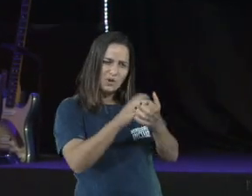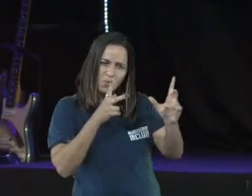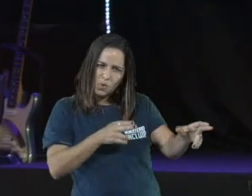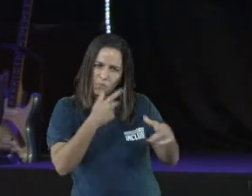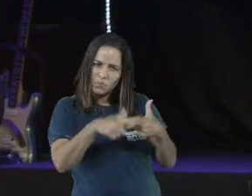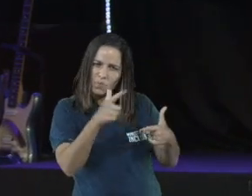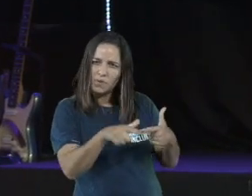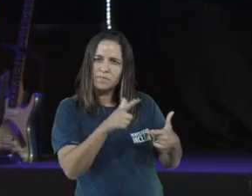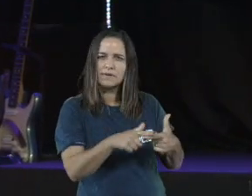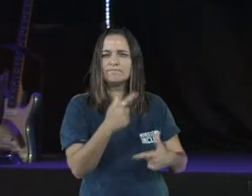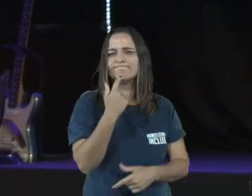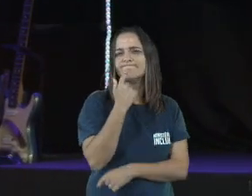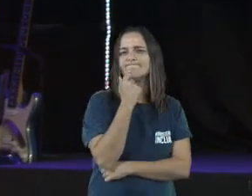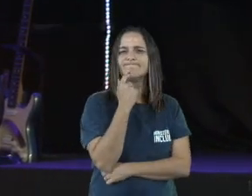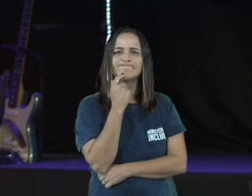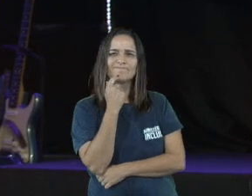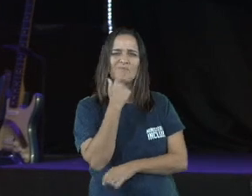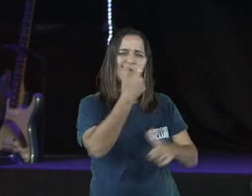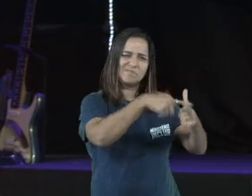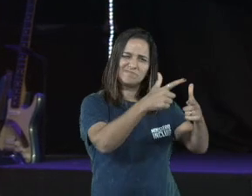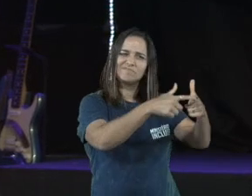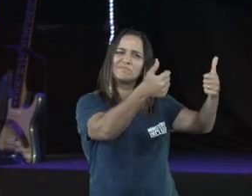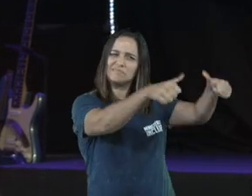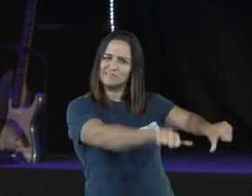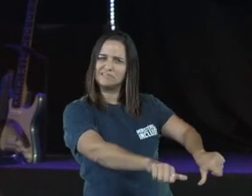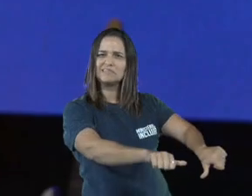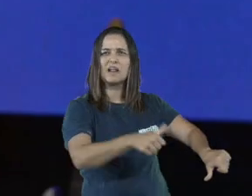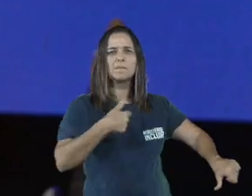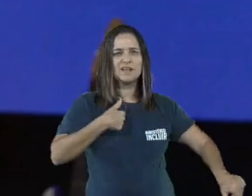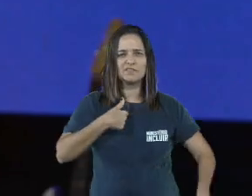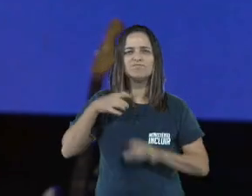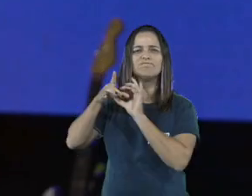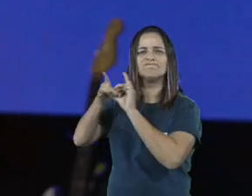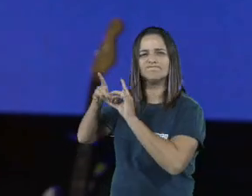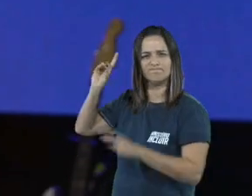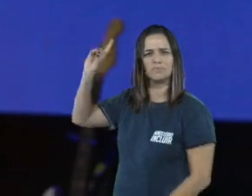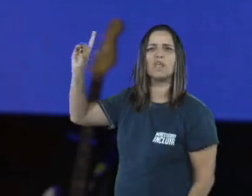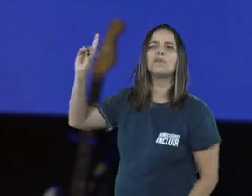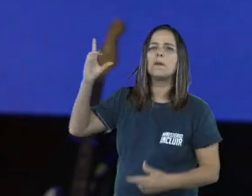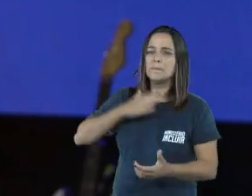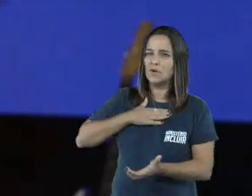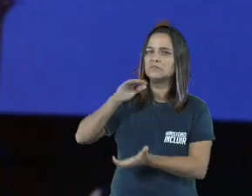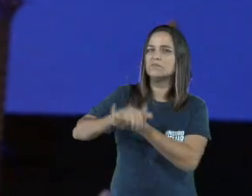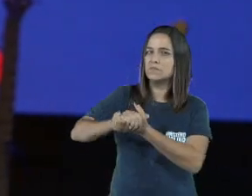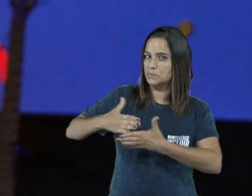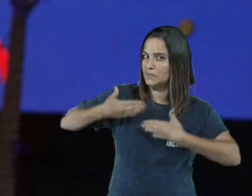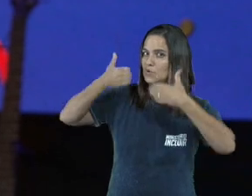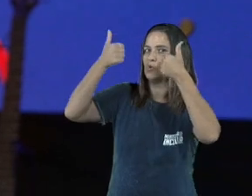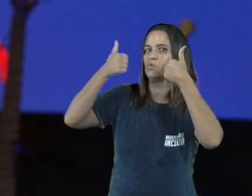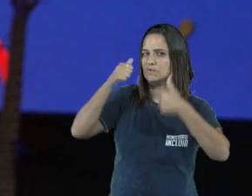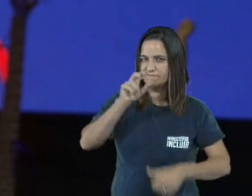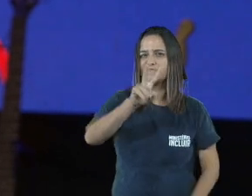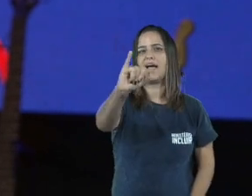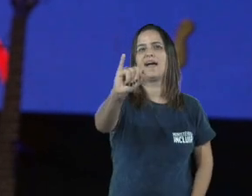foi por esse caminho e deu errado pois é mas você é filho de Deus vivo o número daquele Ministério tentou fazer